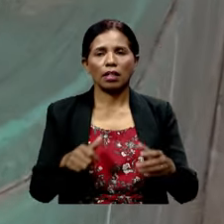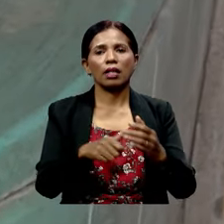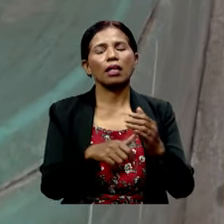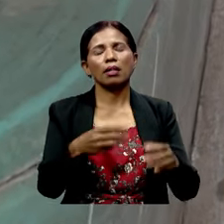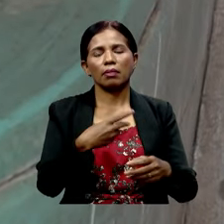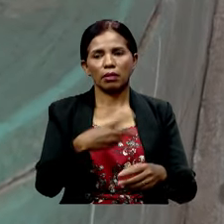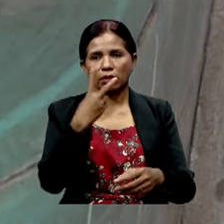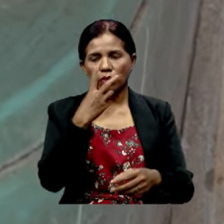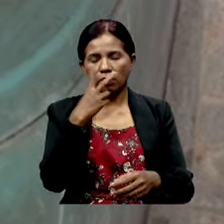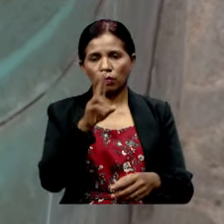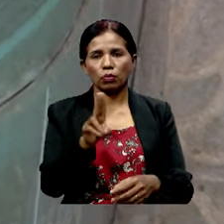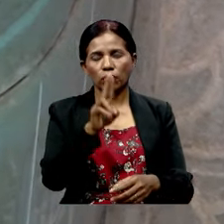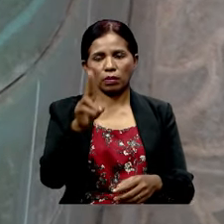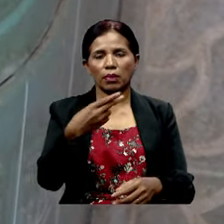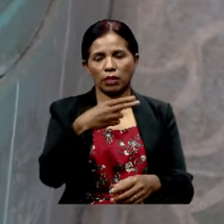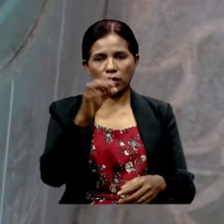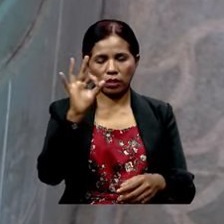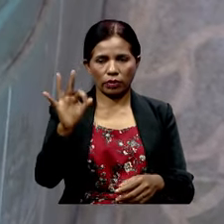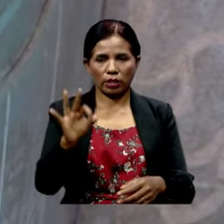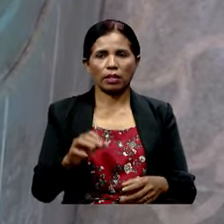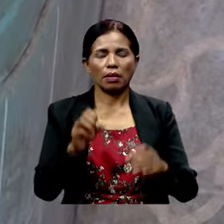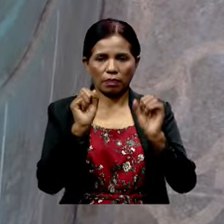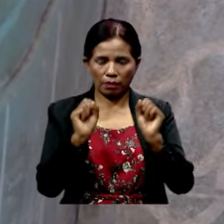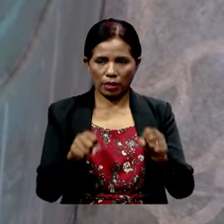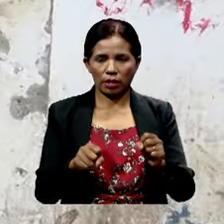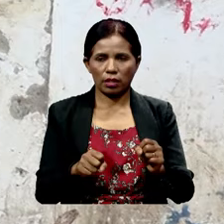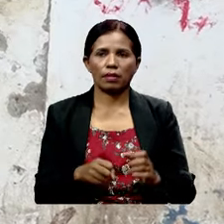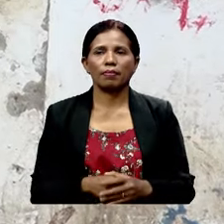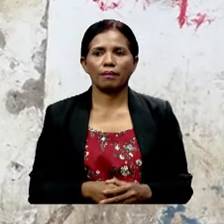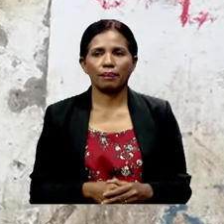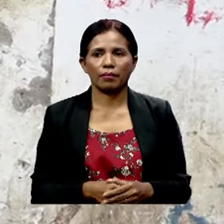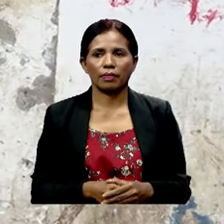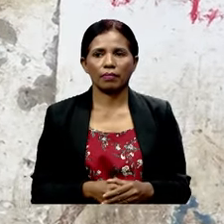soy poder soy be Argentina magneona